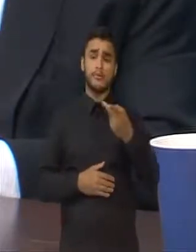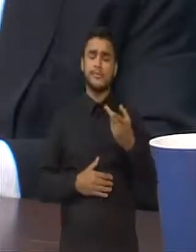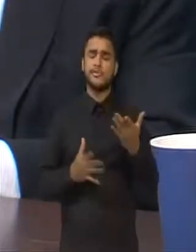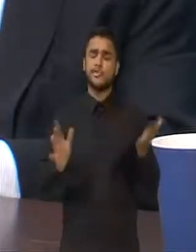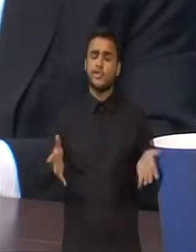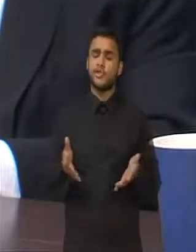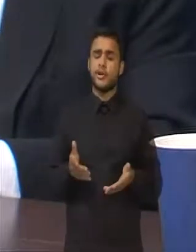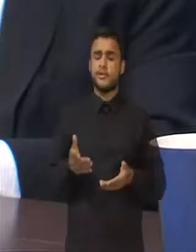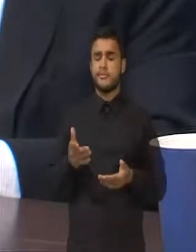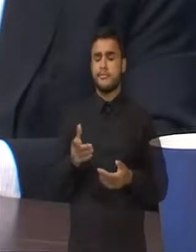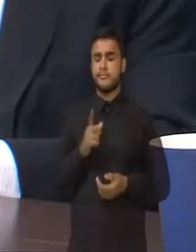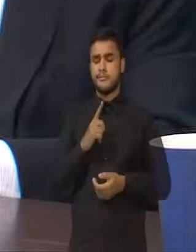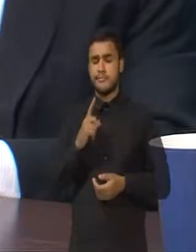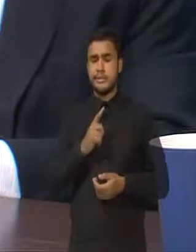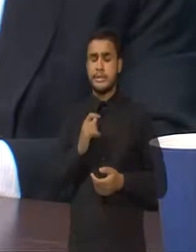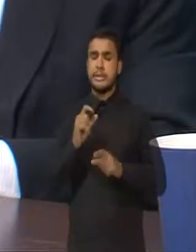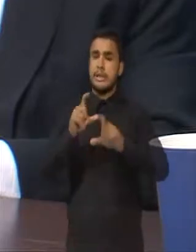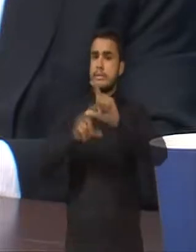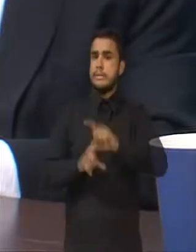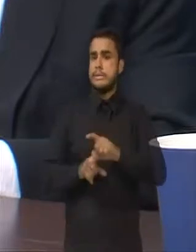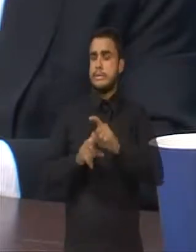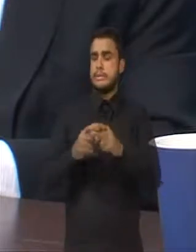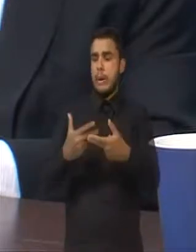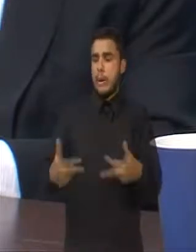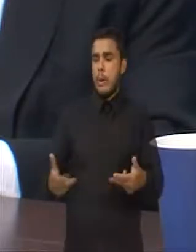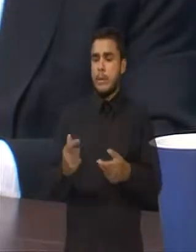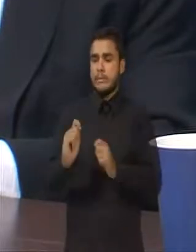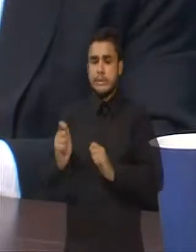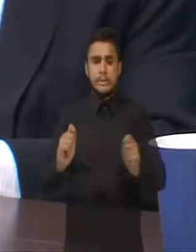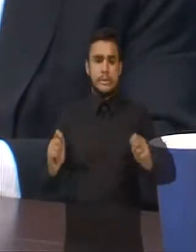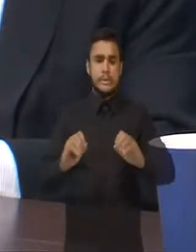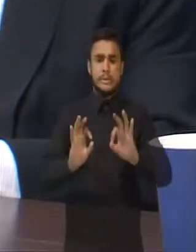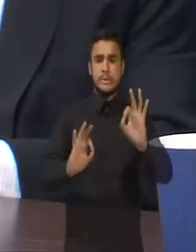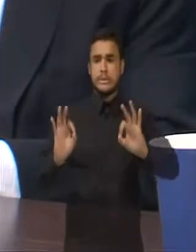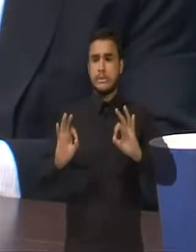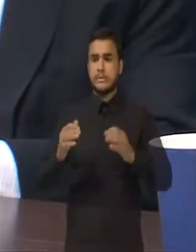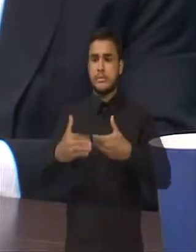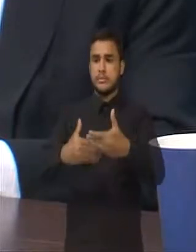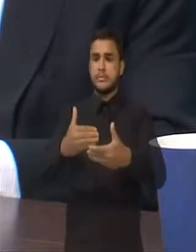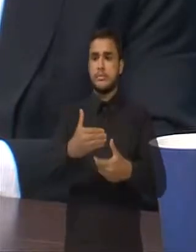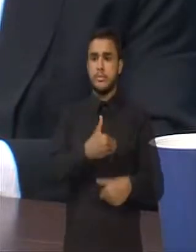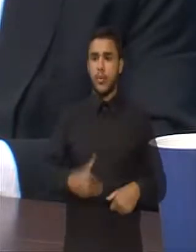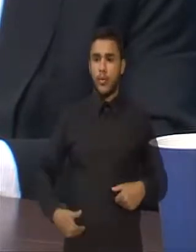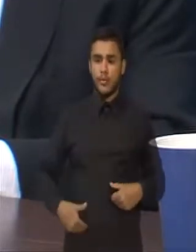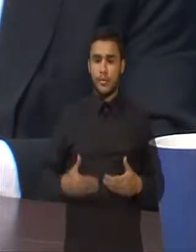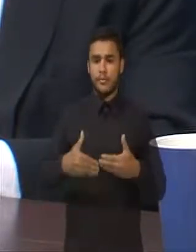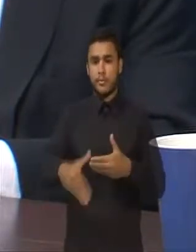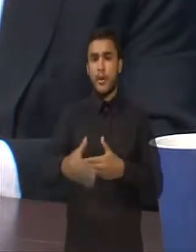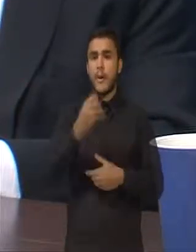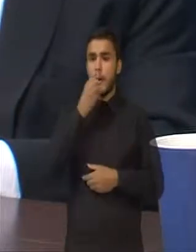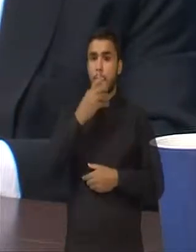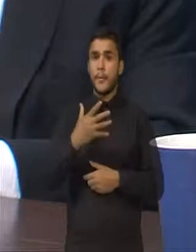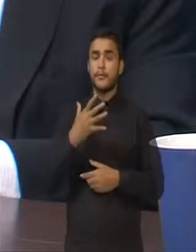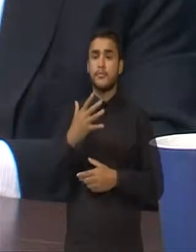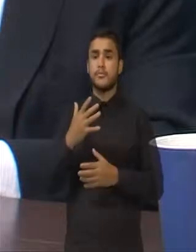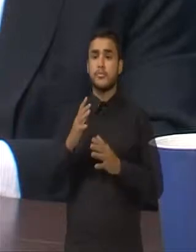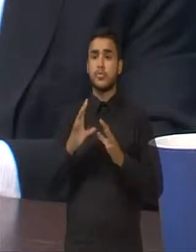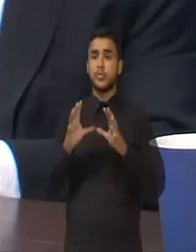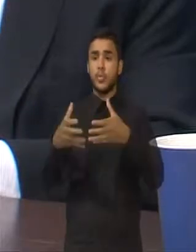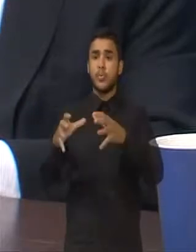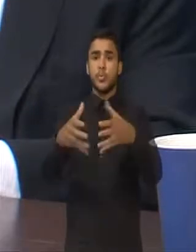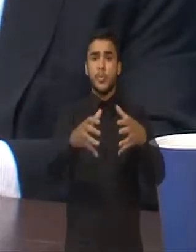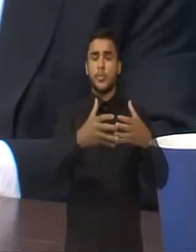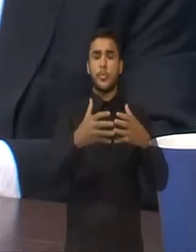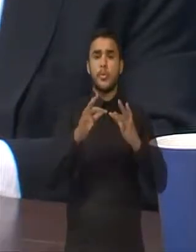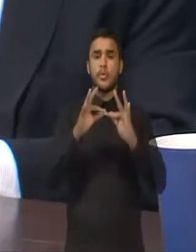endividamento crescente das experiências europeias de welfare state, né? de estado do bem-estar. Social. Que é uma despesa que é